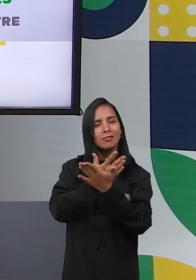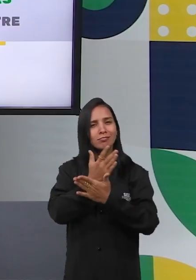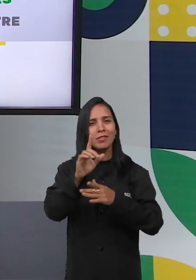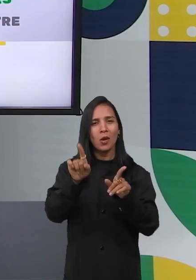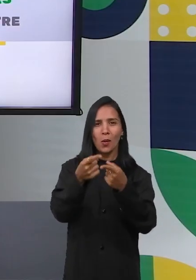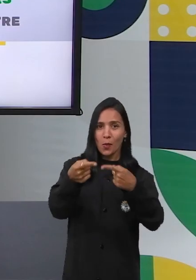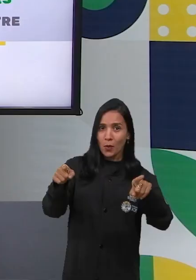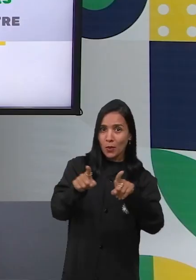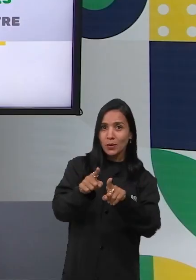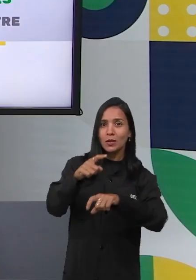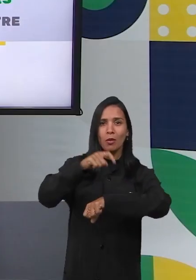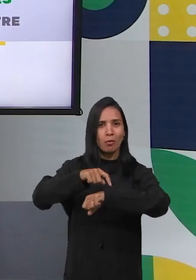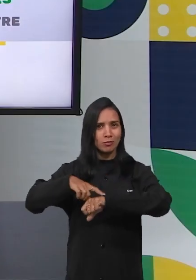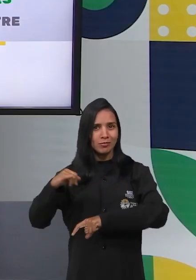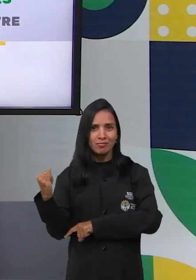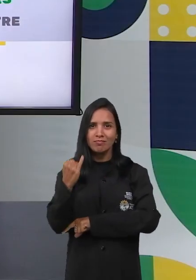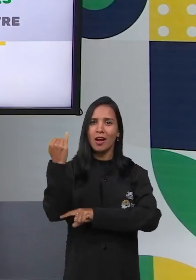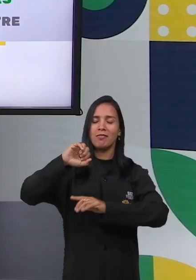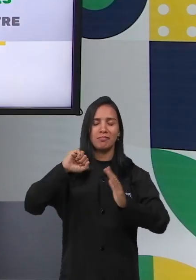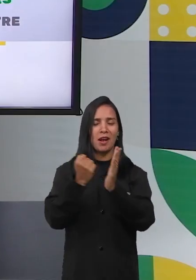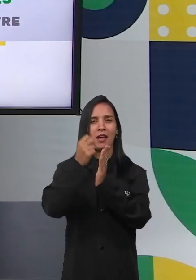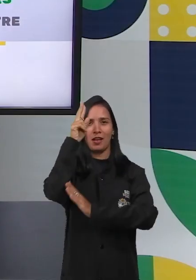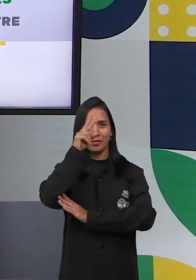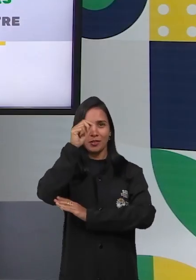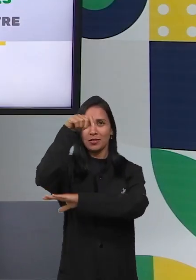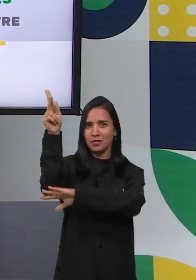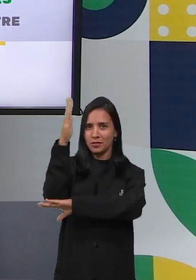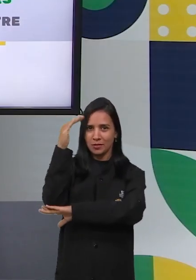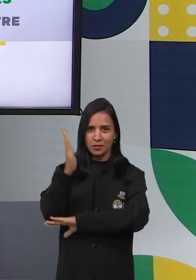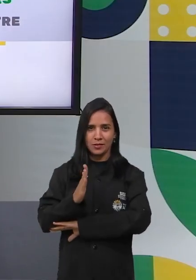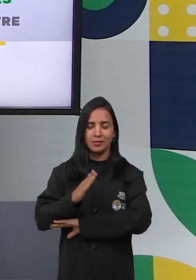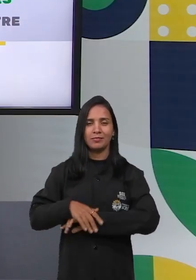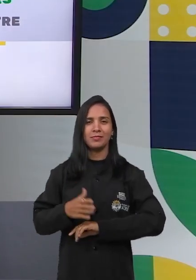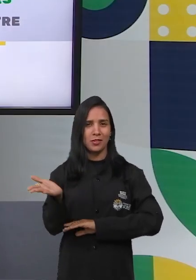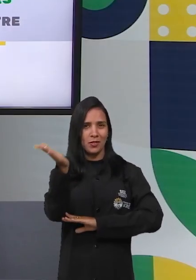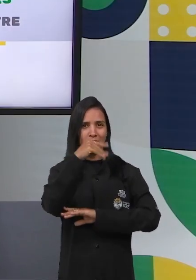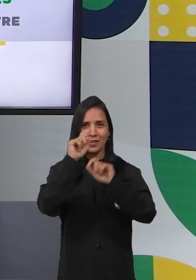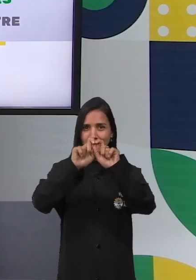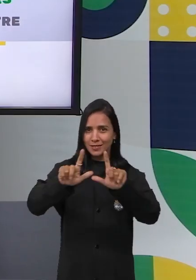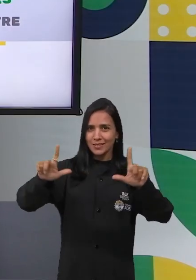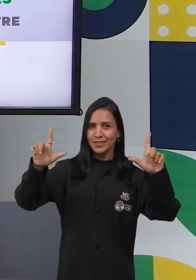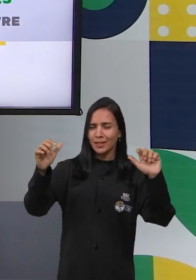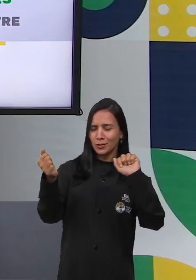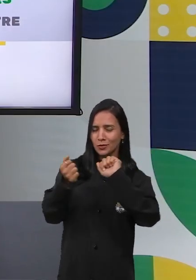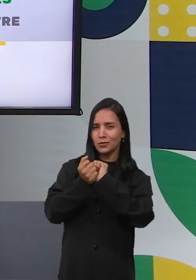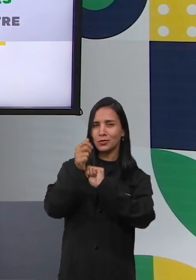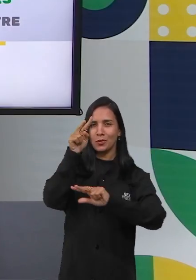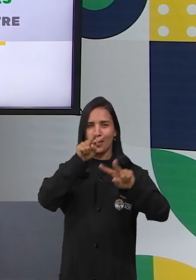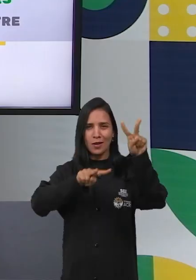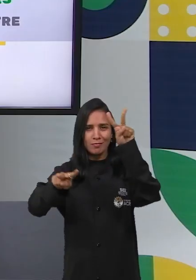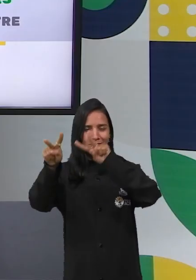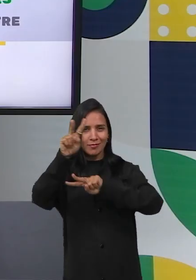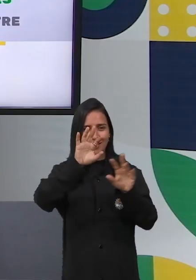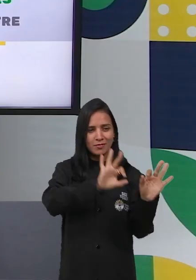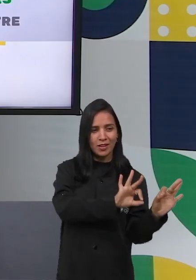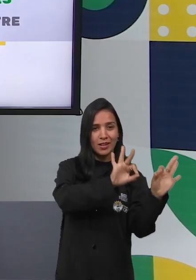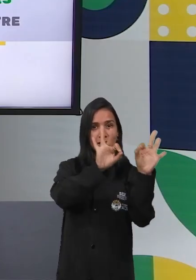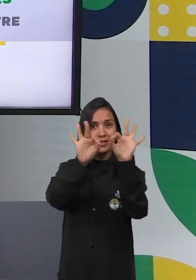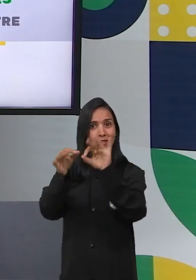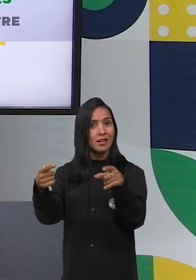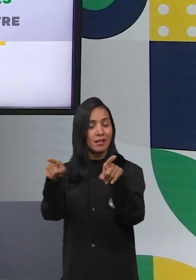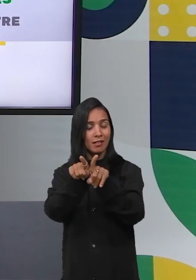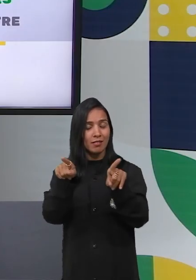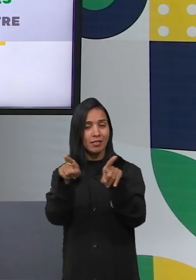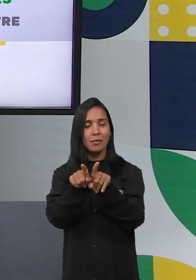parte de momentos importantes. Vamos para a nossa tela para você junto comigo e observando essas